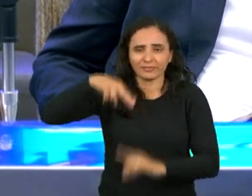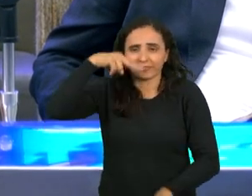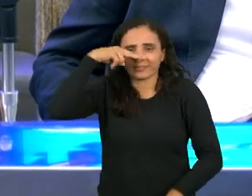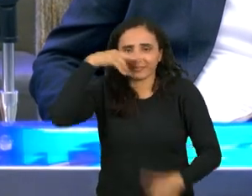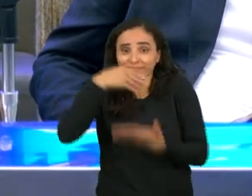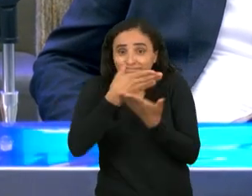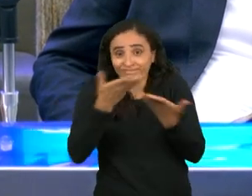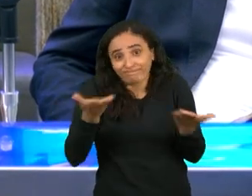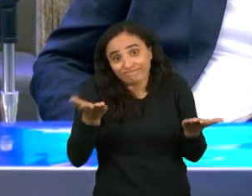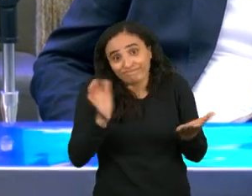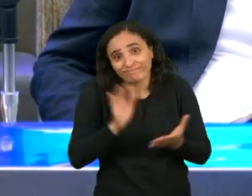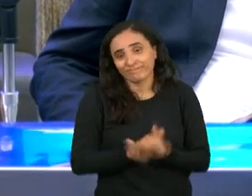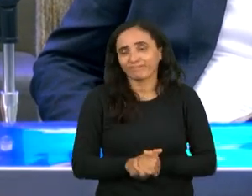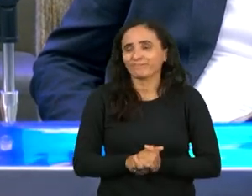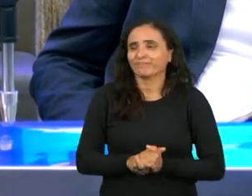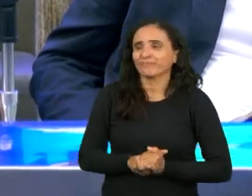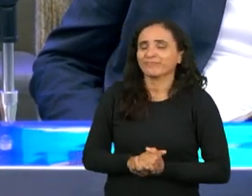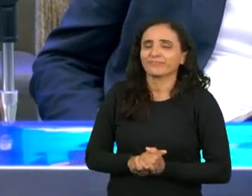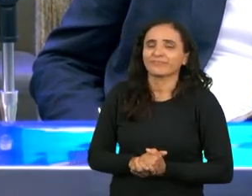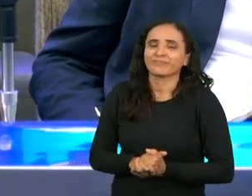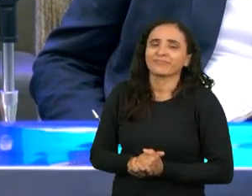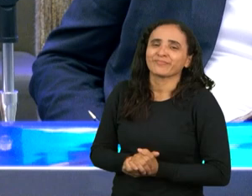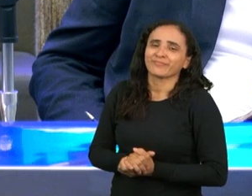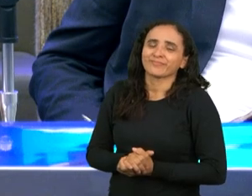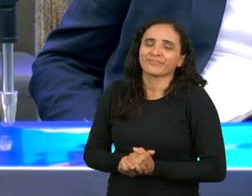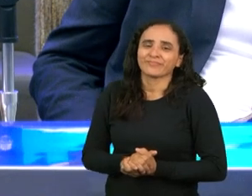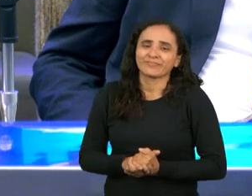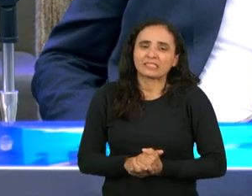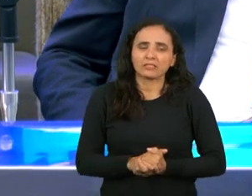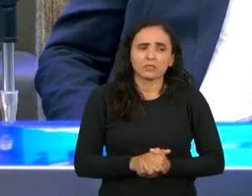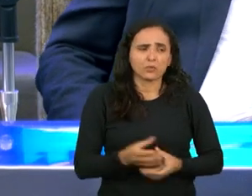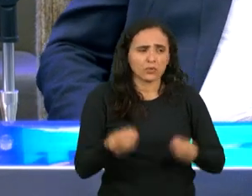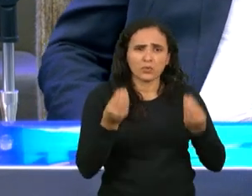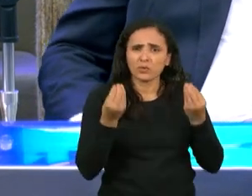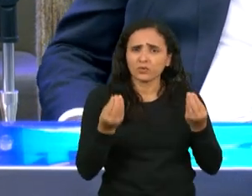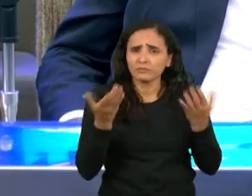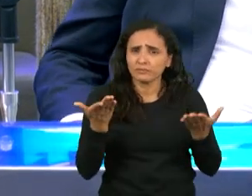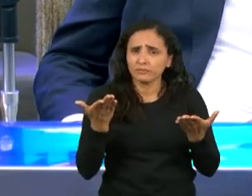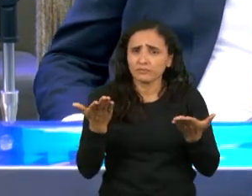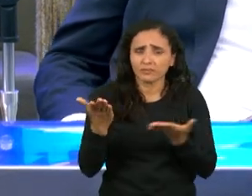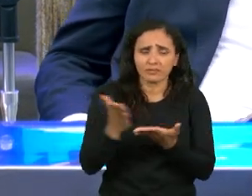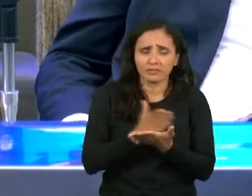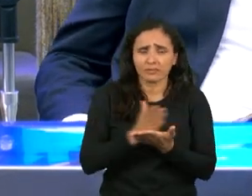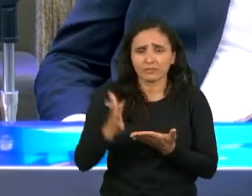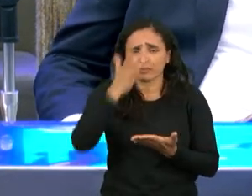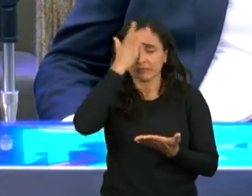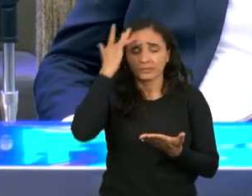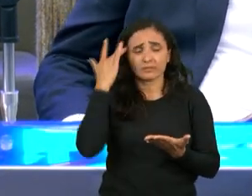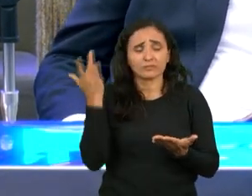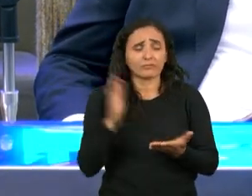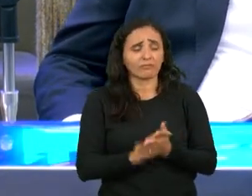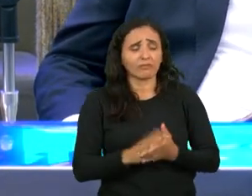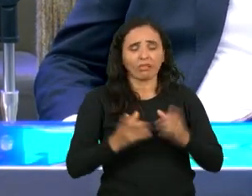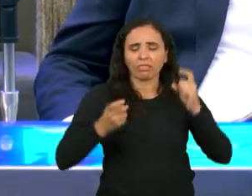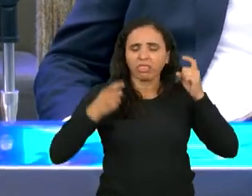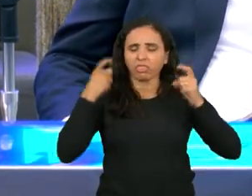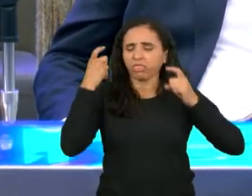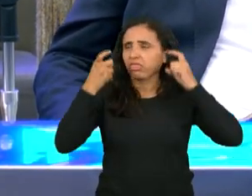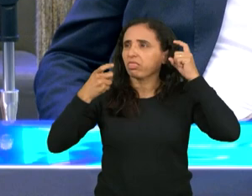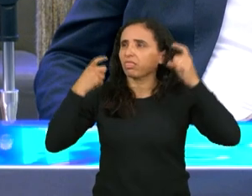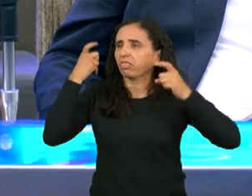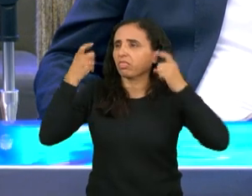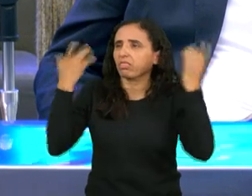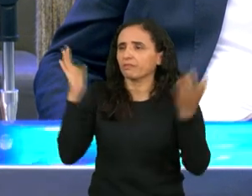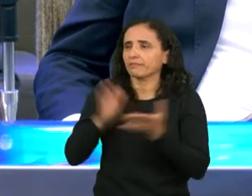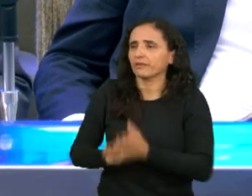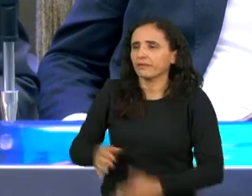e quatro diz e acham o que estranho não é vocês ficam tão preocupados a